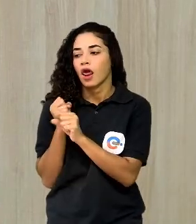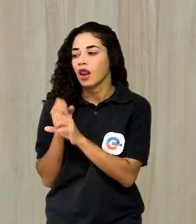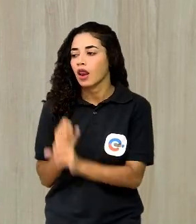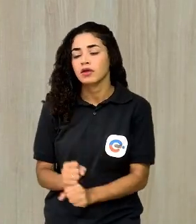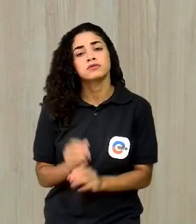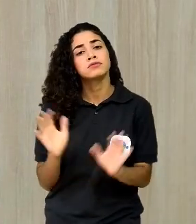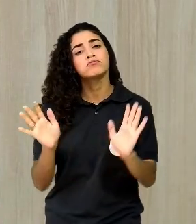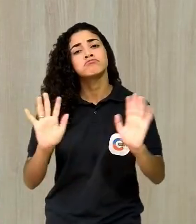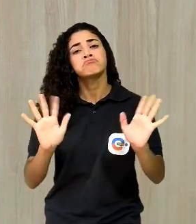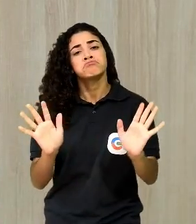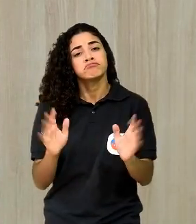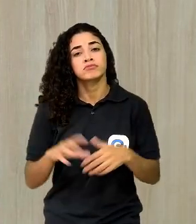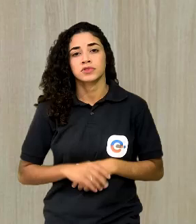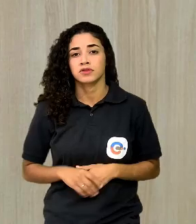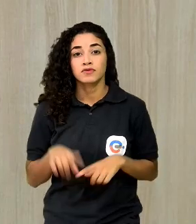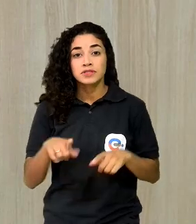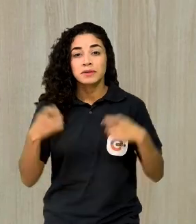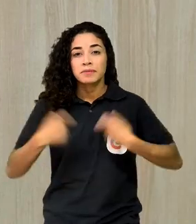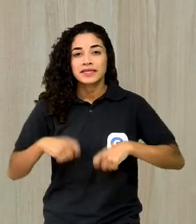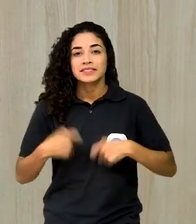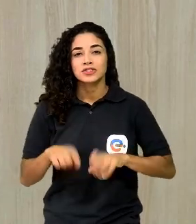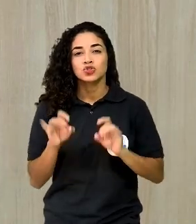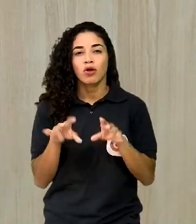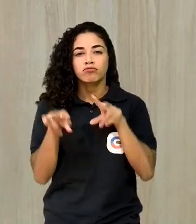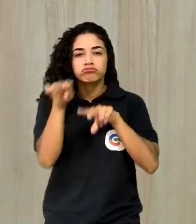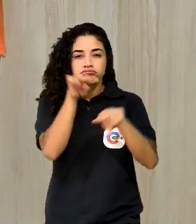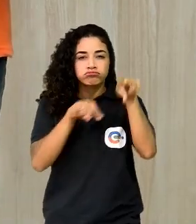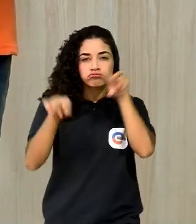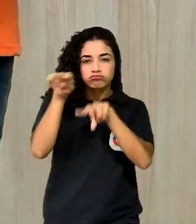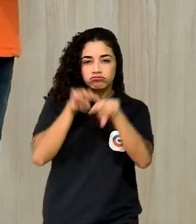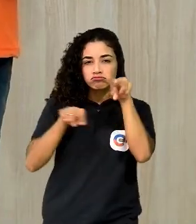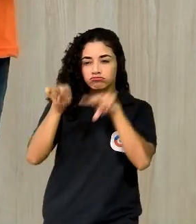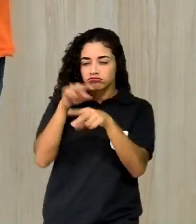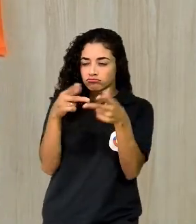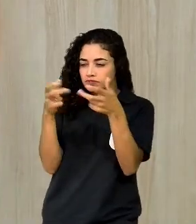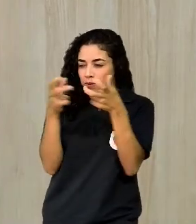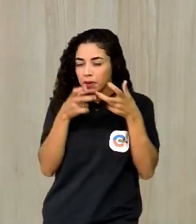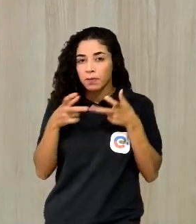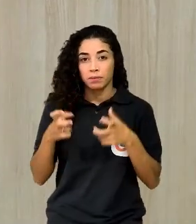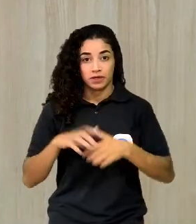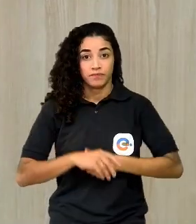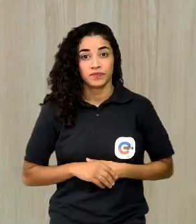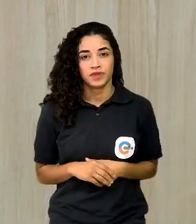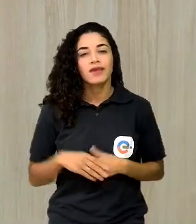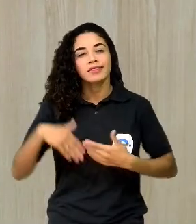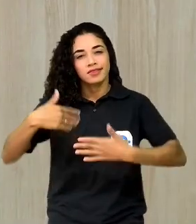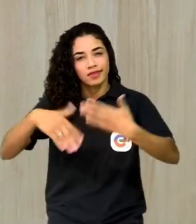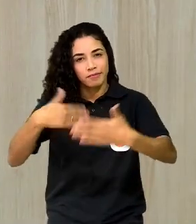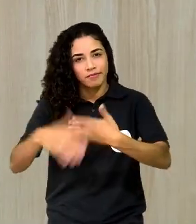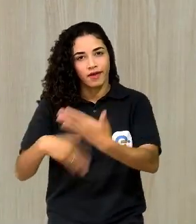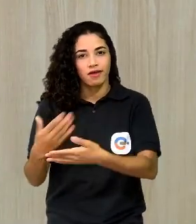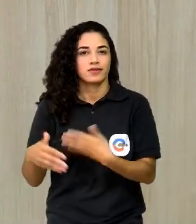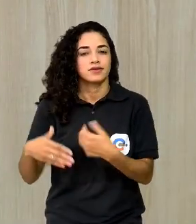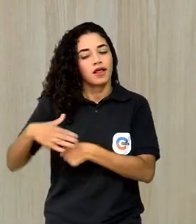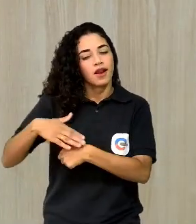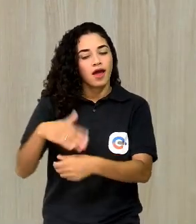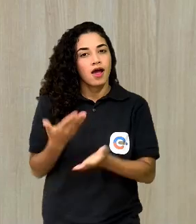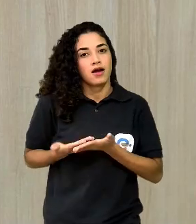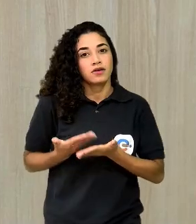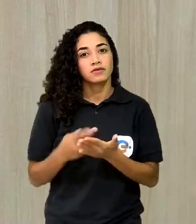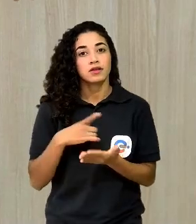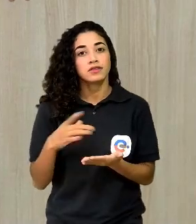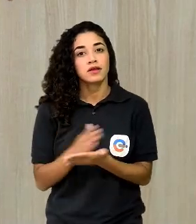É um descritor que você vai precisar apenas observar. Nós vamos ver aqui no decorrer das nossas aulas que a gente vai ter